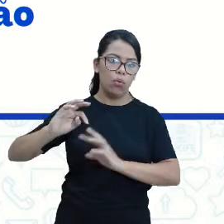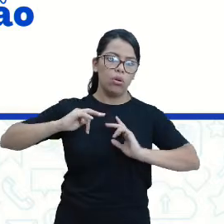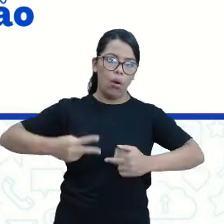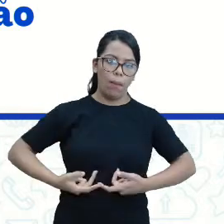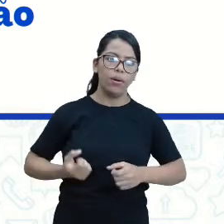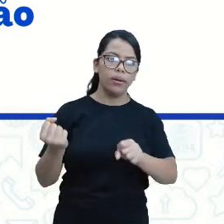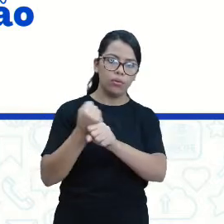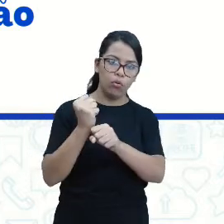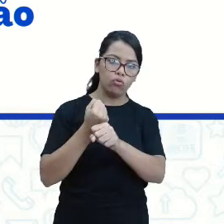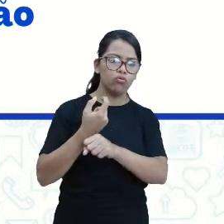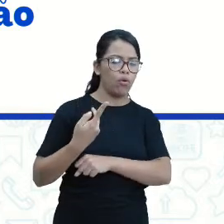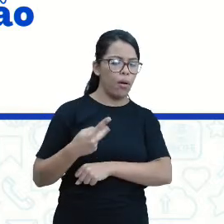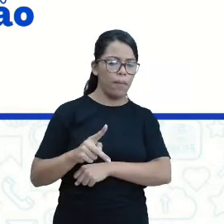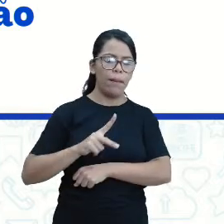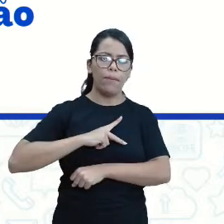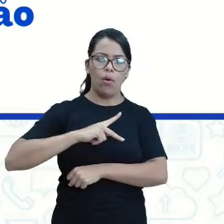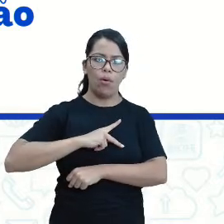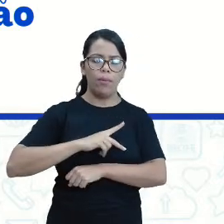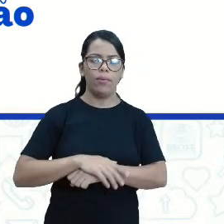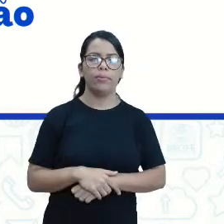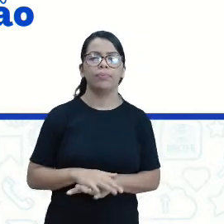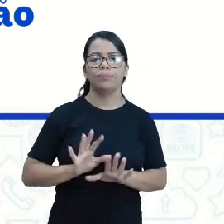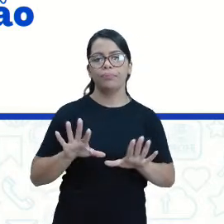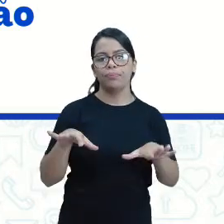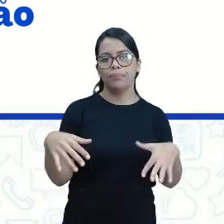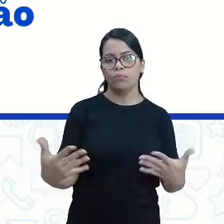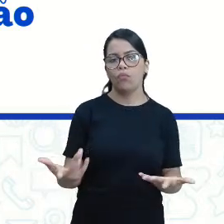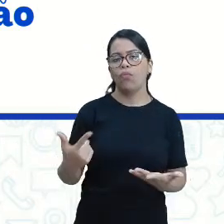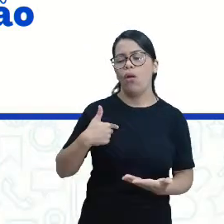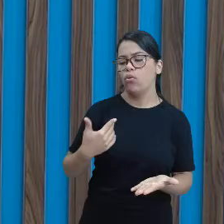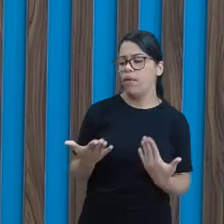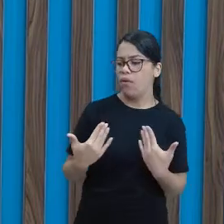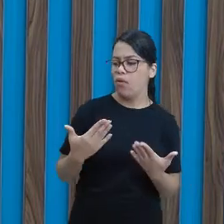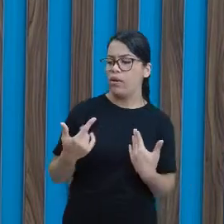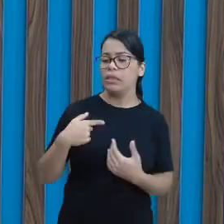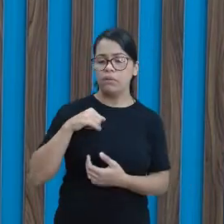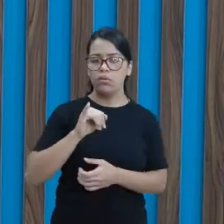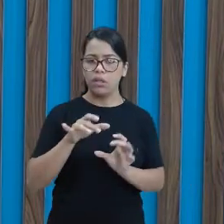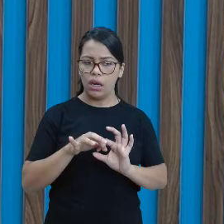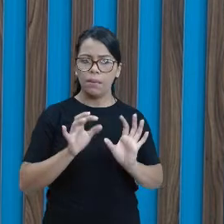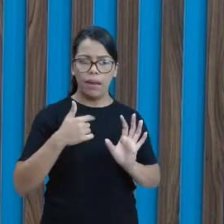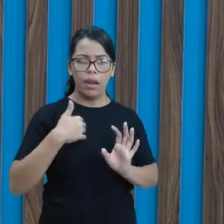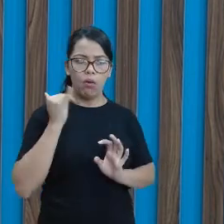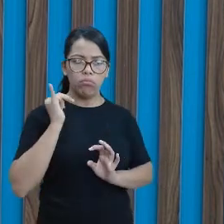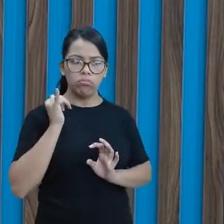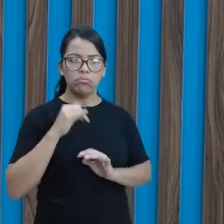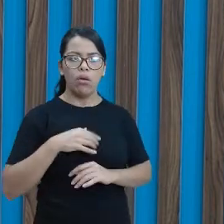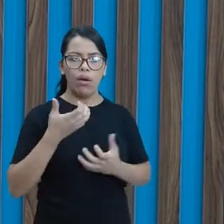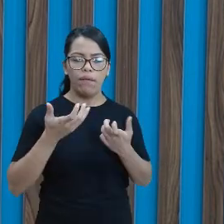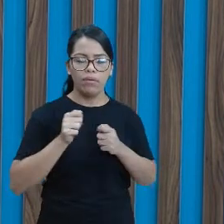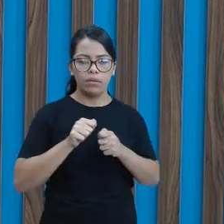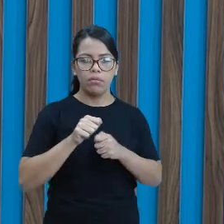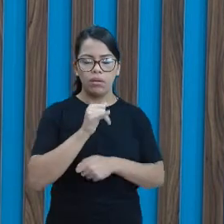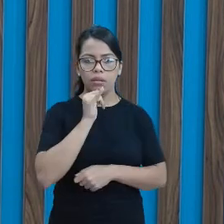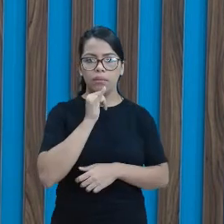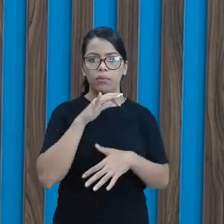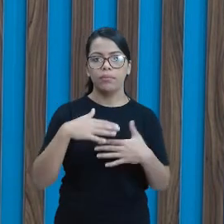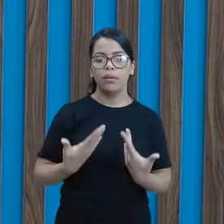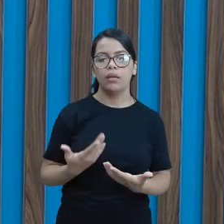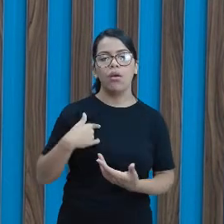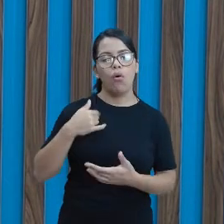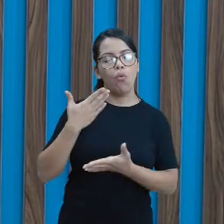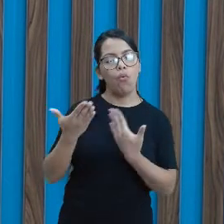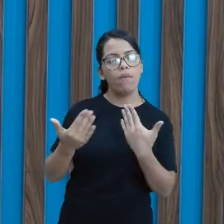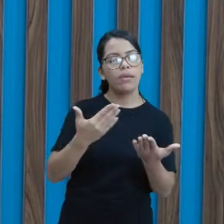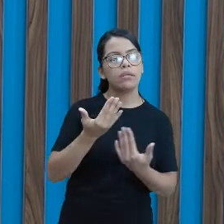si mesmo. Então, ou seja, professor, eu estava até conversando, se o senhor permite contar a história, né? À vontade. Que exemplifica isso. Estava conversando com um colega